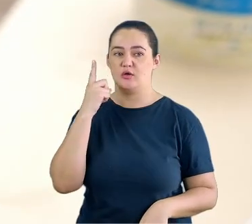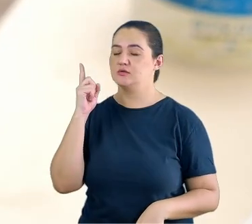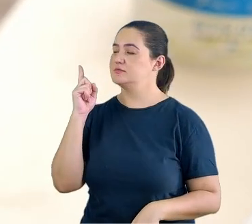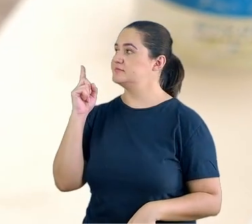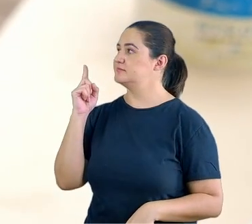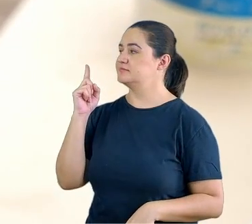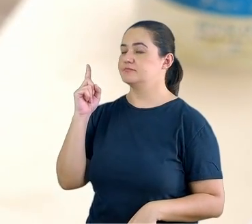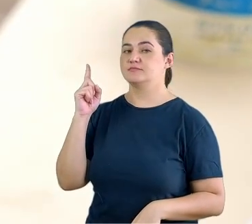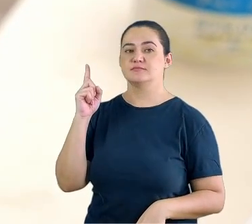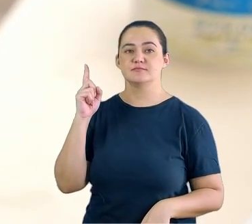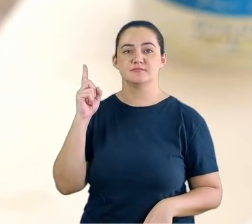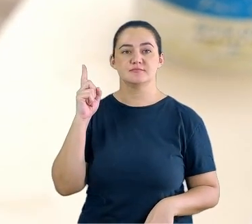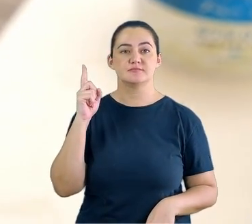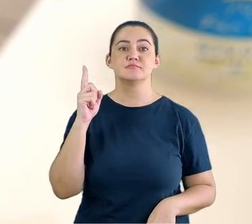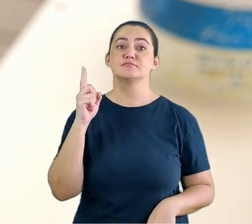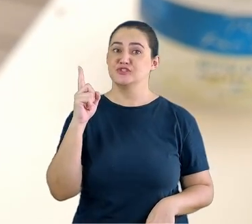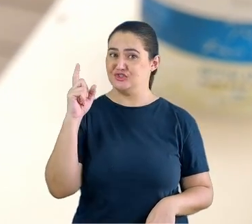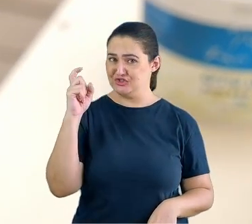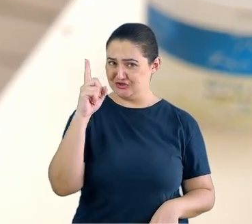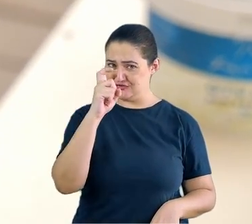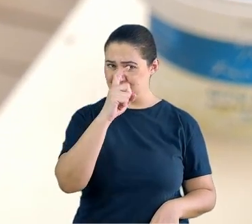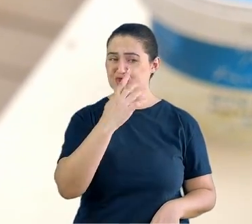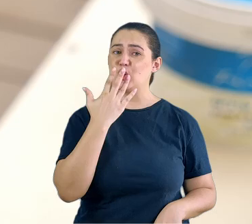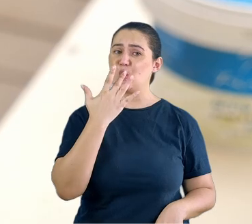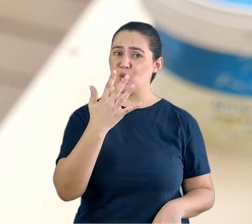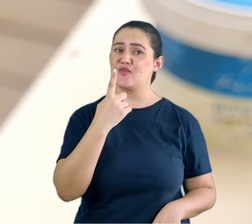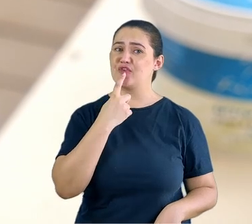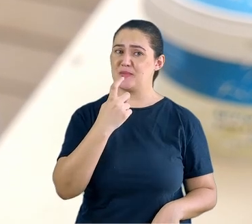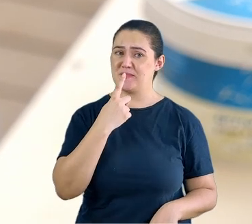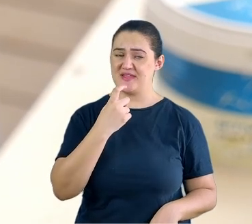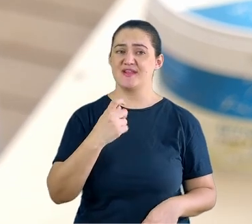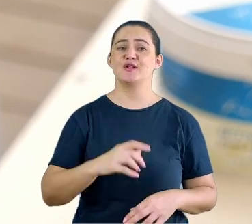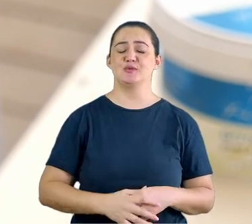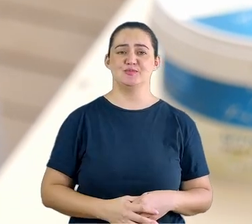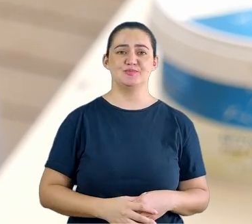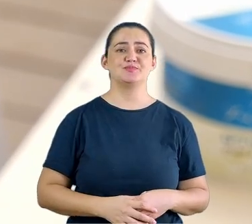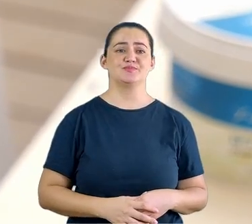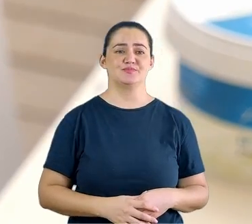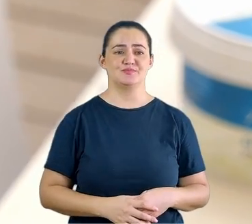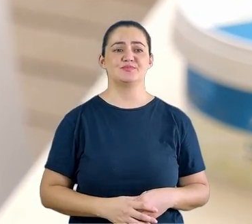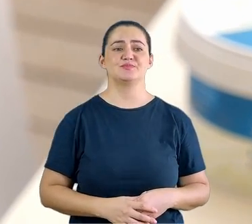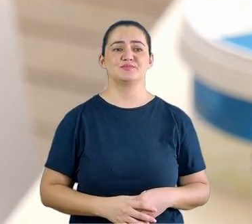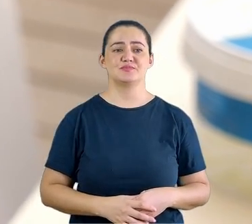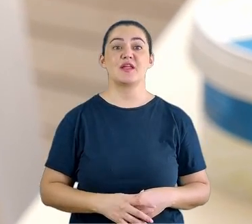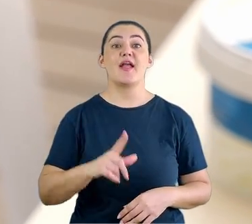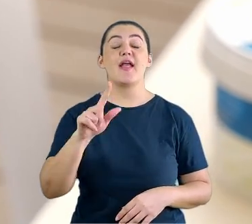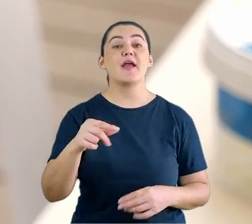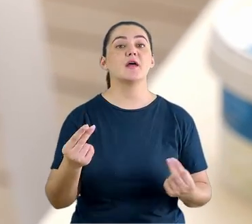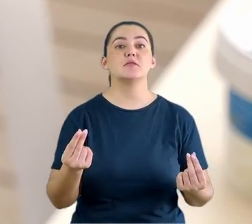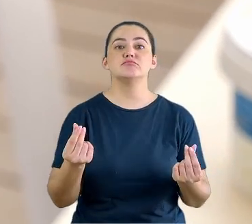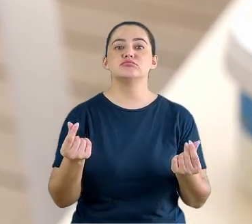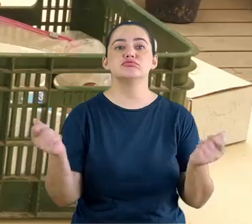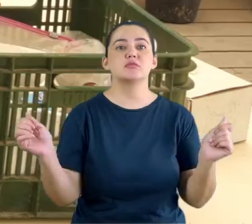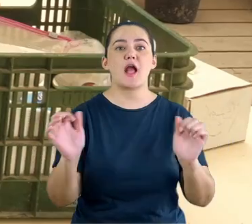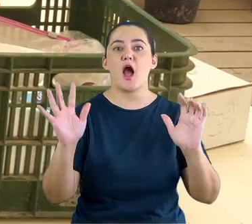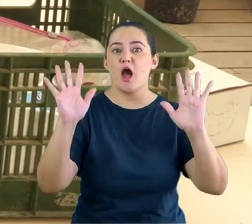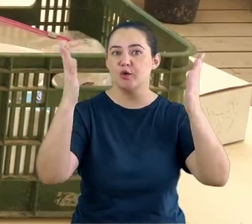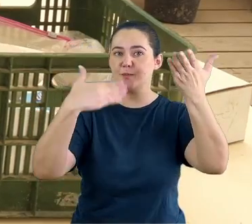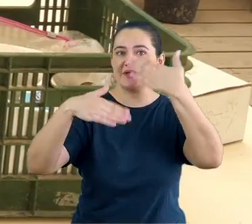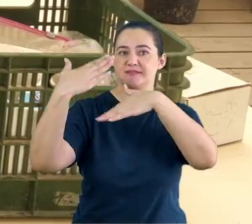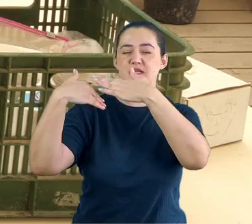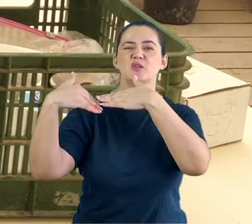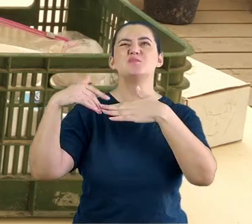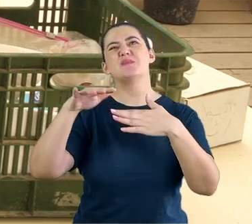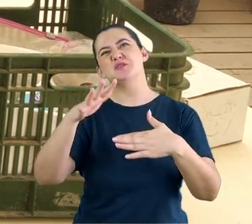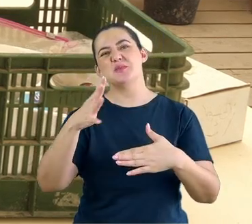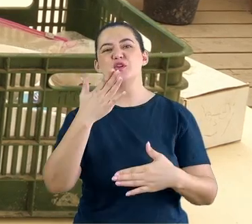aqui é uma cor muito difícil de ser obtida. É uma cor muito rica. Esta cor